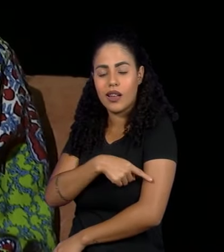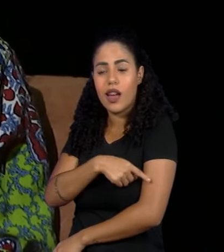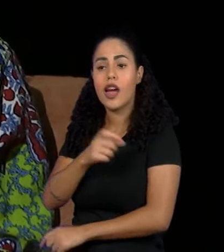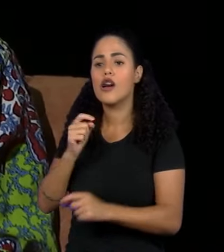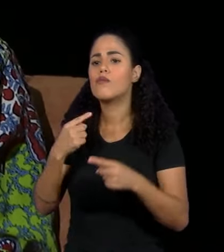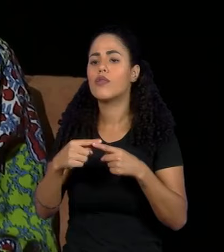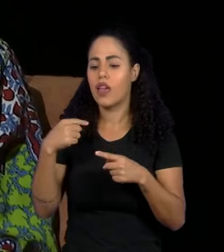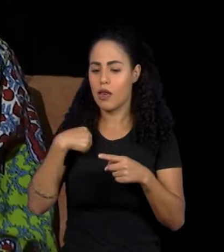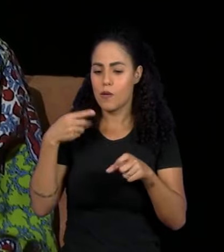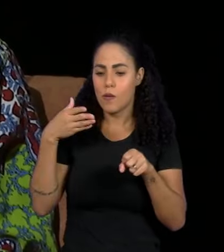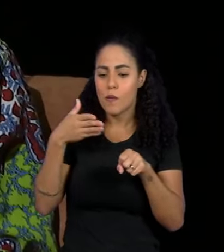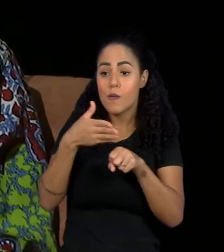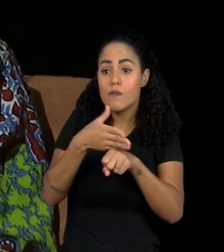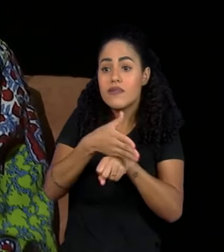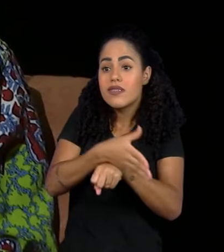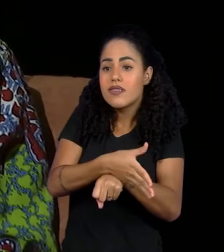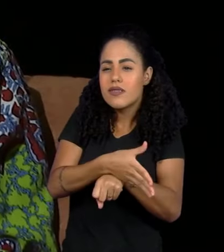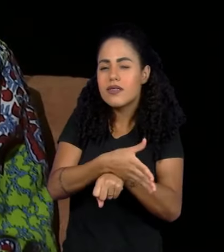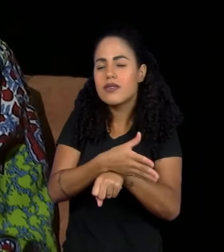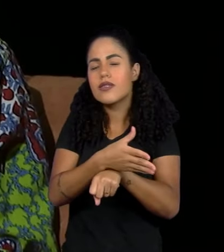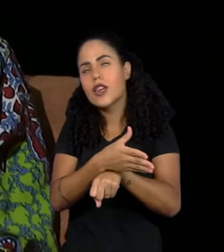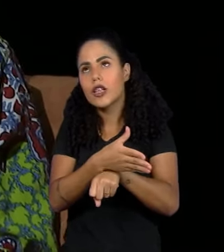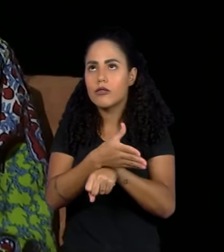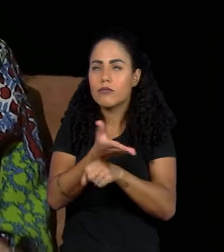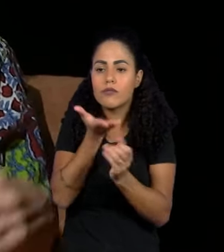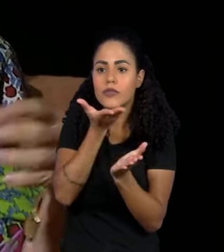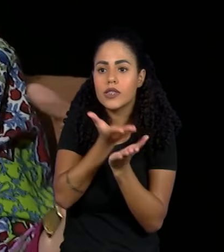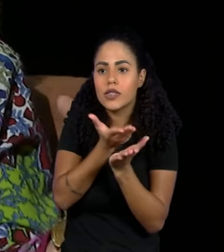porque eu entrei no